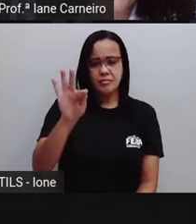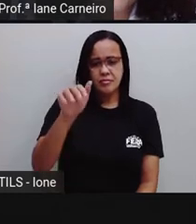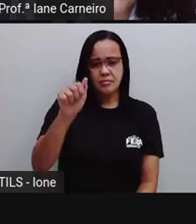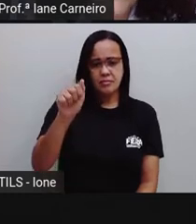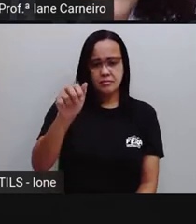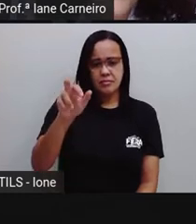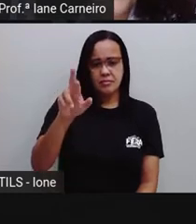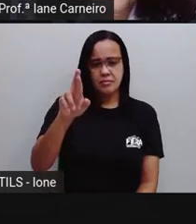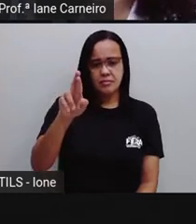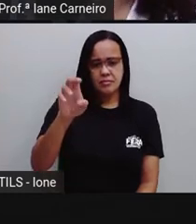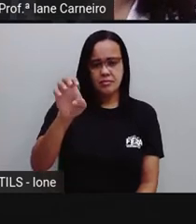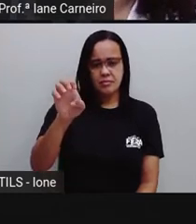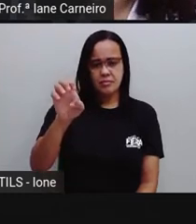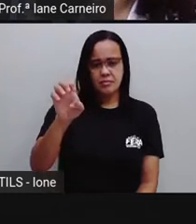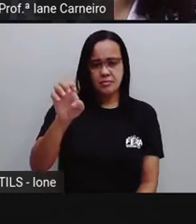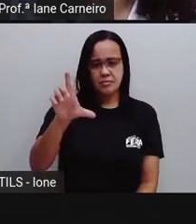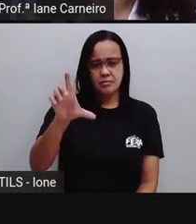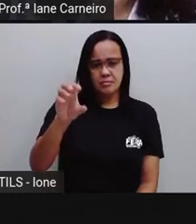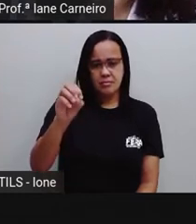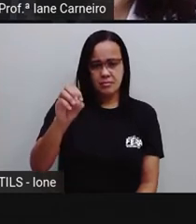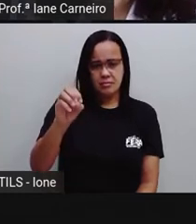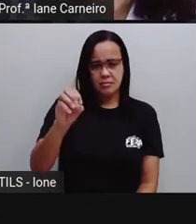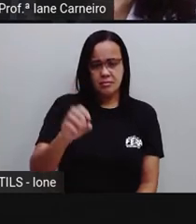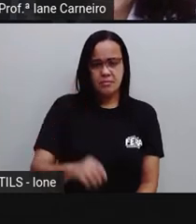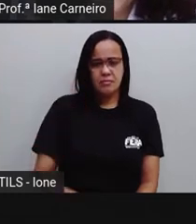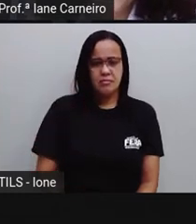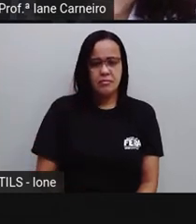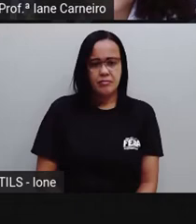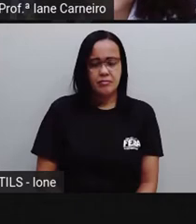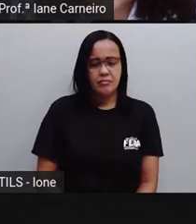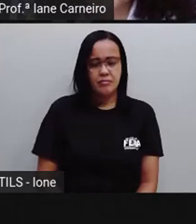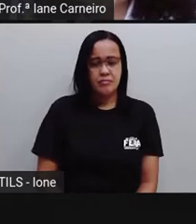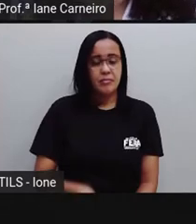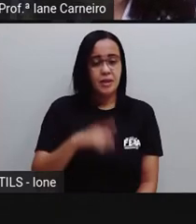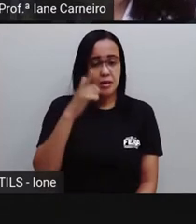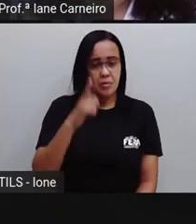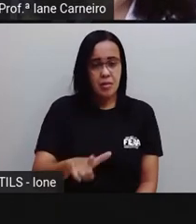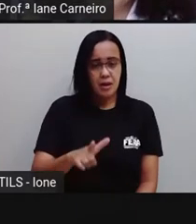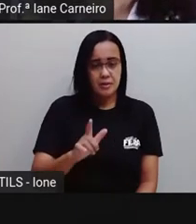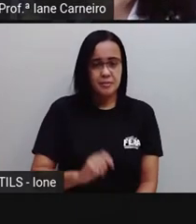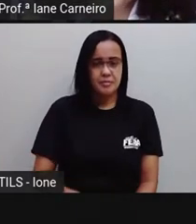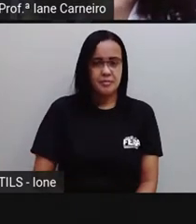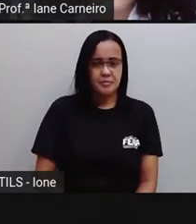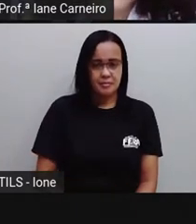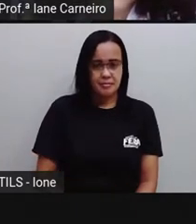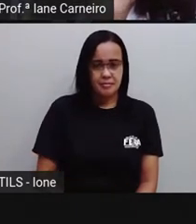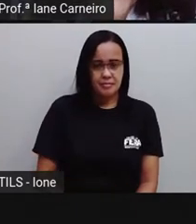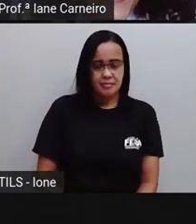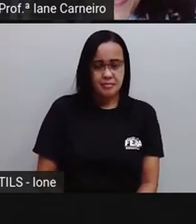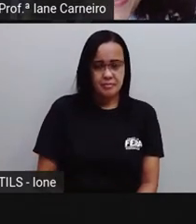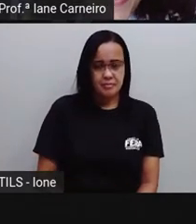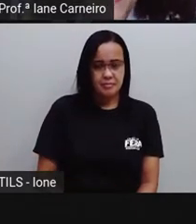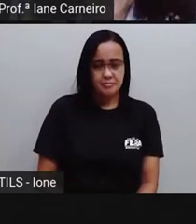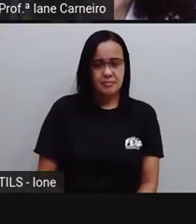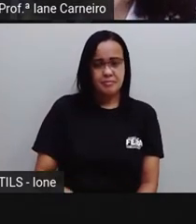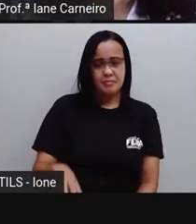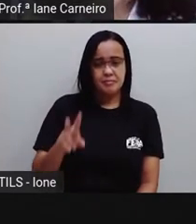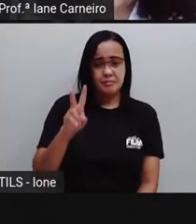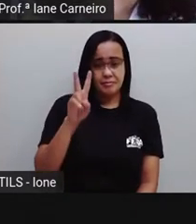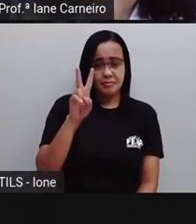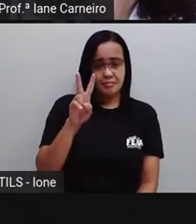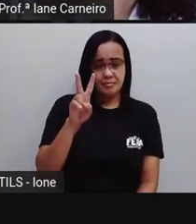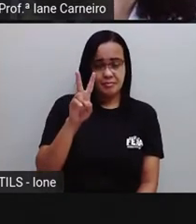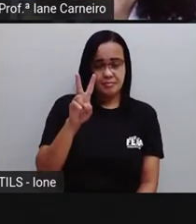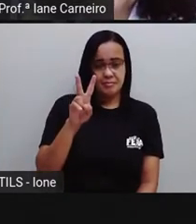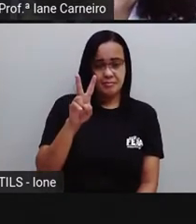tá bom a beleza vamos para a próxima letra Tá certo e aqui com a letra V né